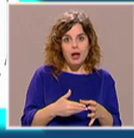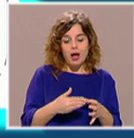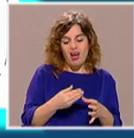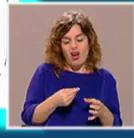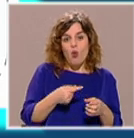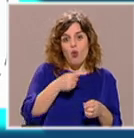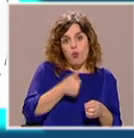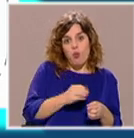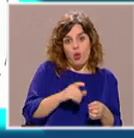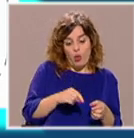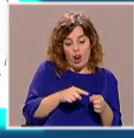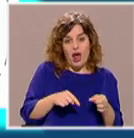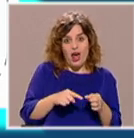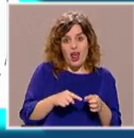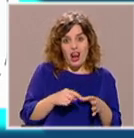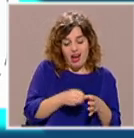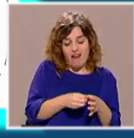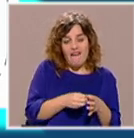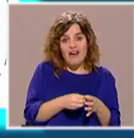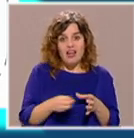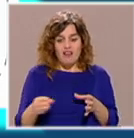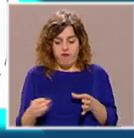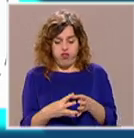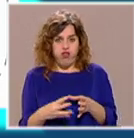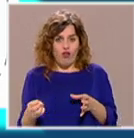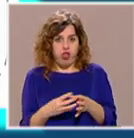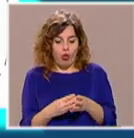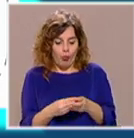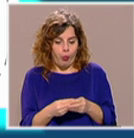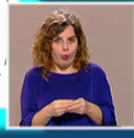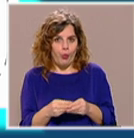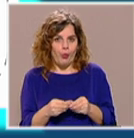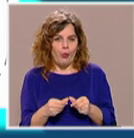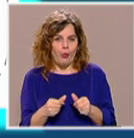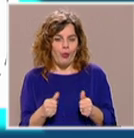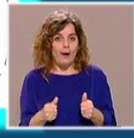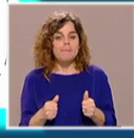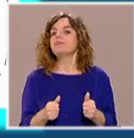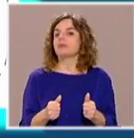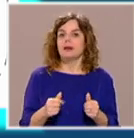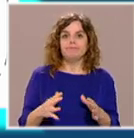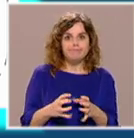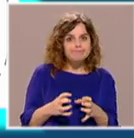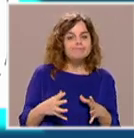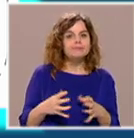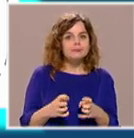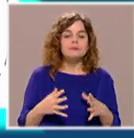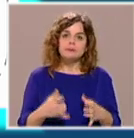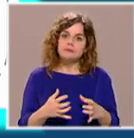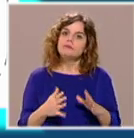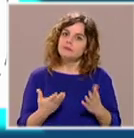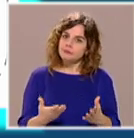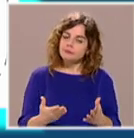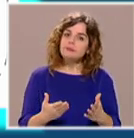o bolo alimentar. Depois desta digestão, destes processos, destes dois fenómenos, vou chamar a atenção que os movimentos peristálticos são transformações físicas